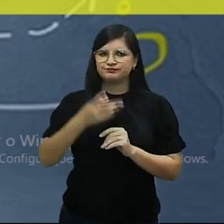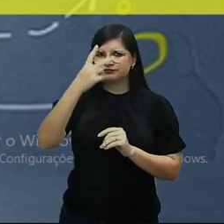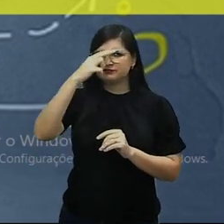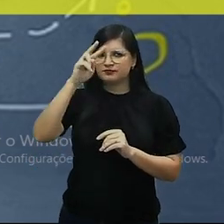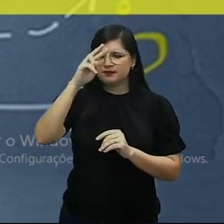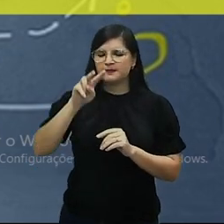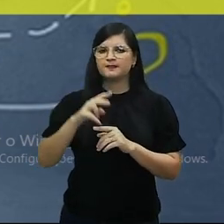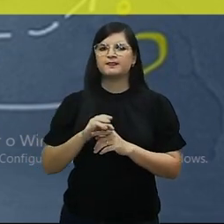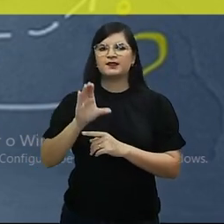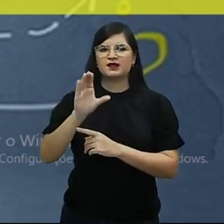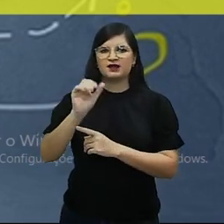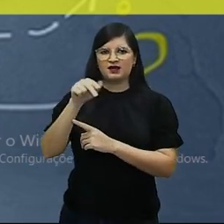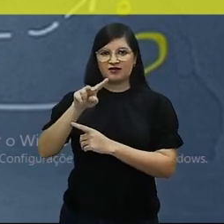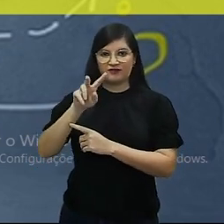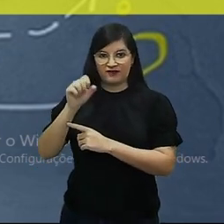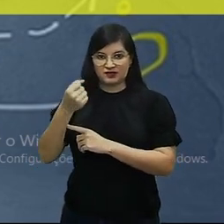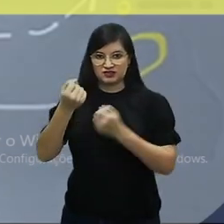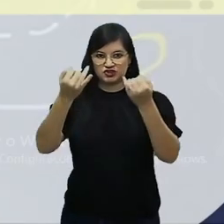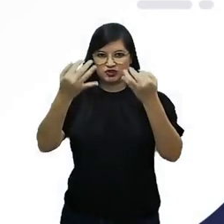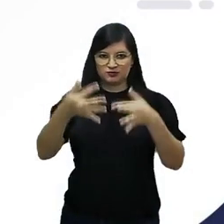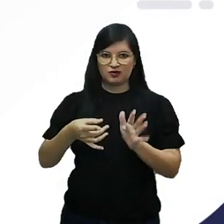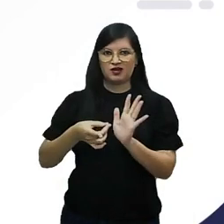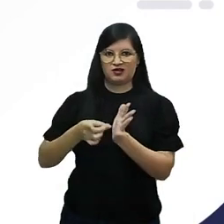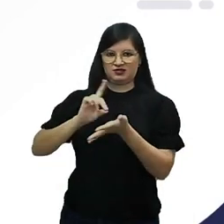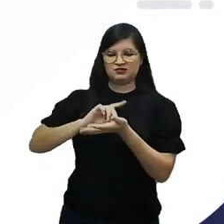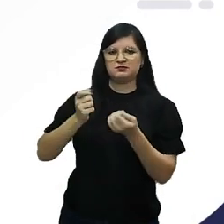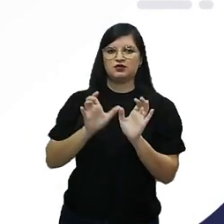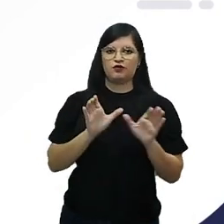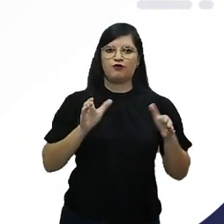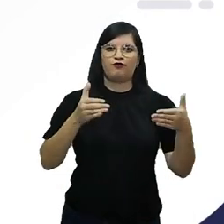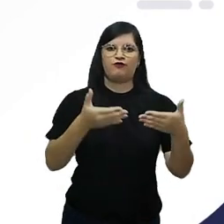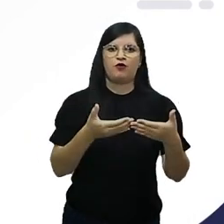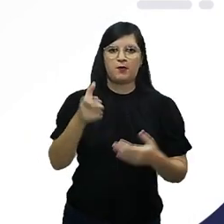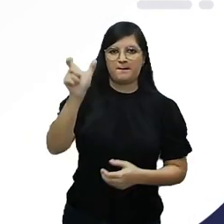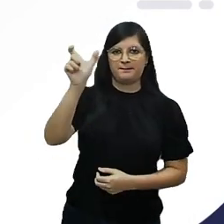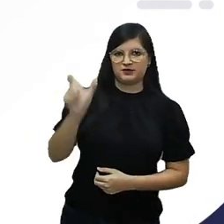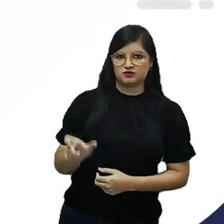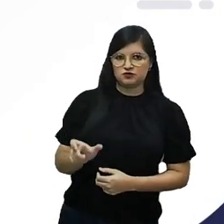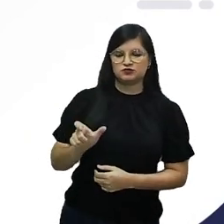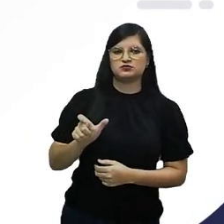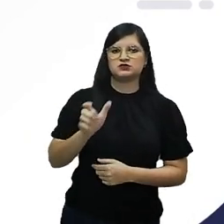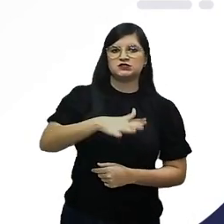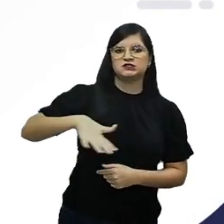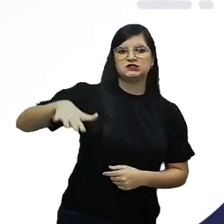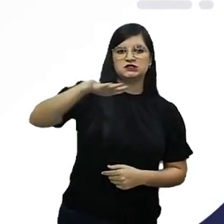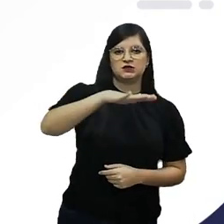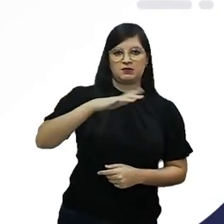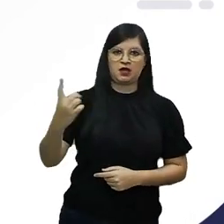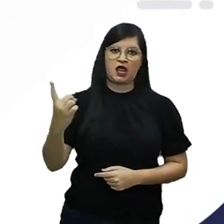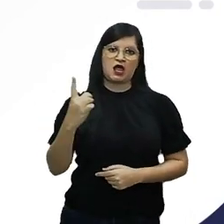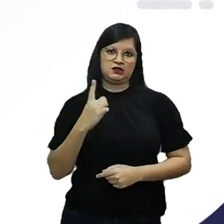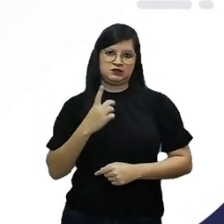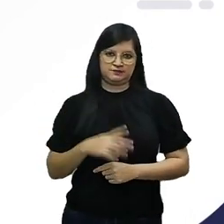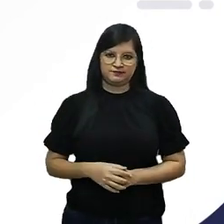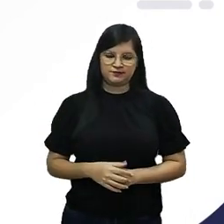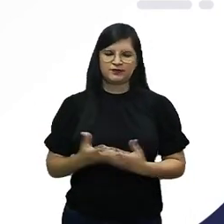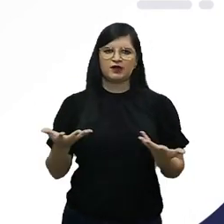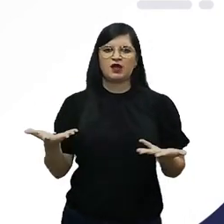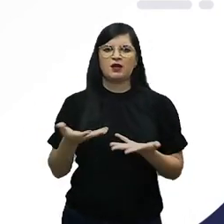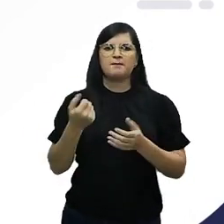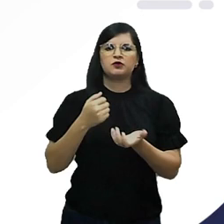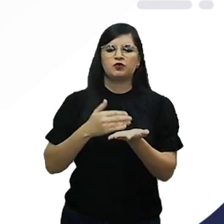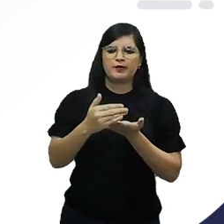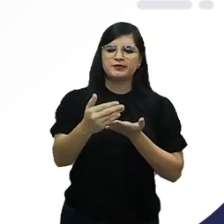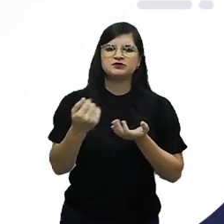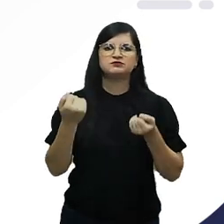e do Business Model Canvas que a gente falou que você deve focar no persona, no seu segmento de cliente? Pronto. Aqui você pode começar